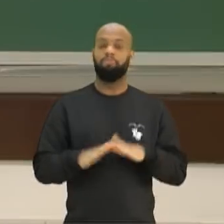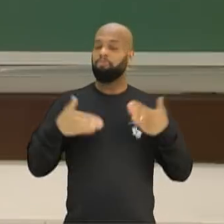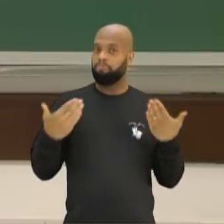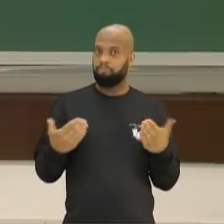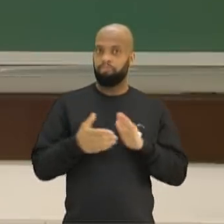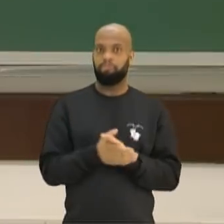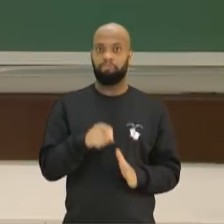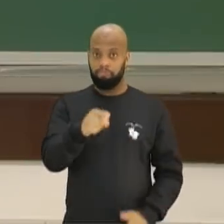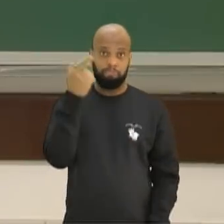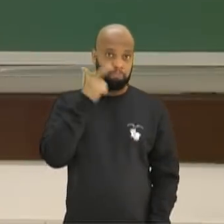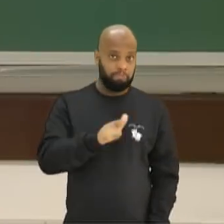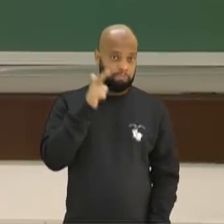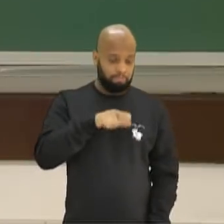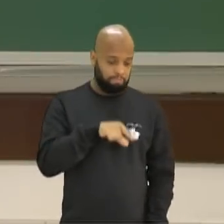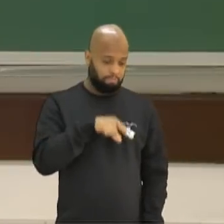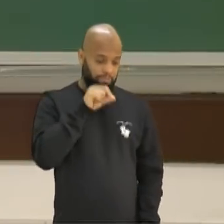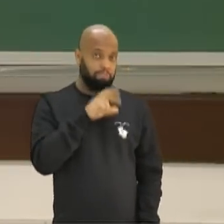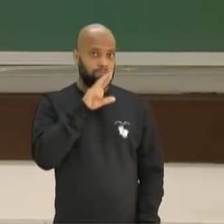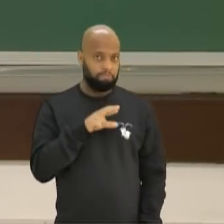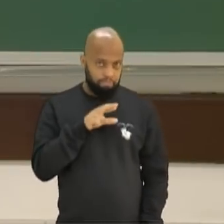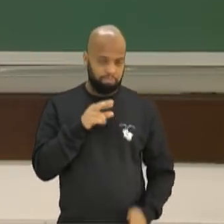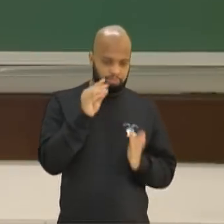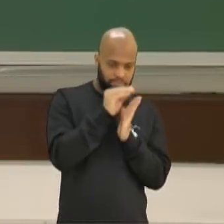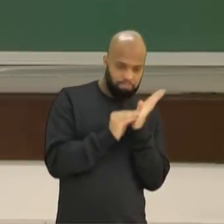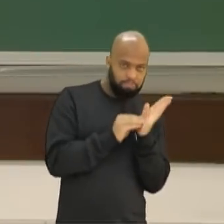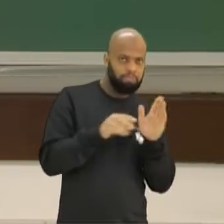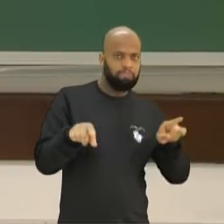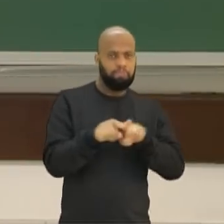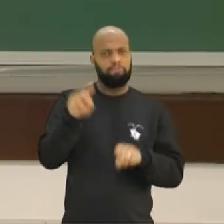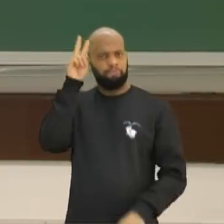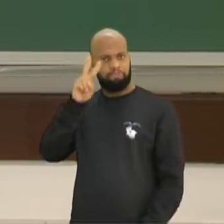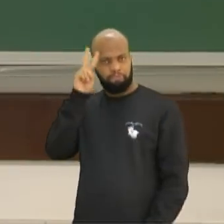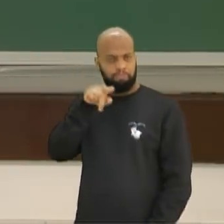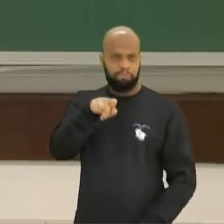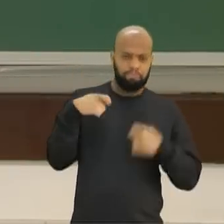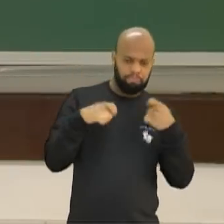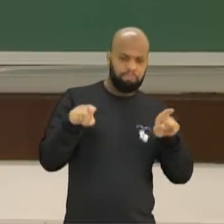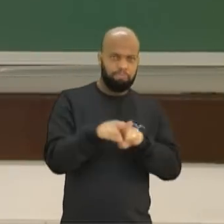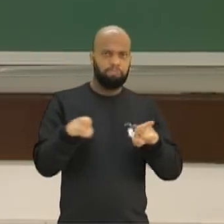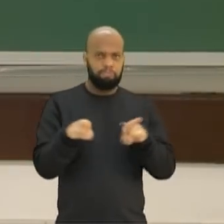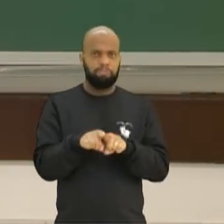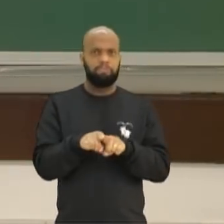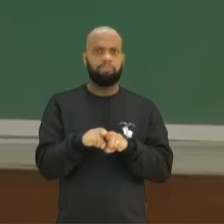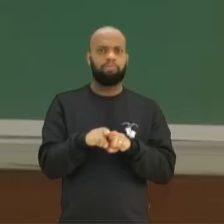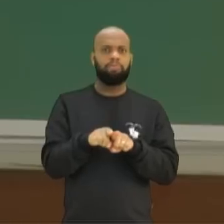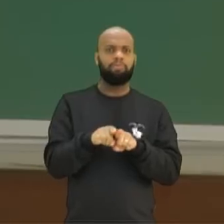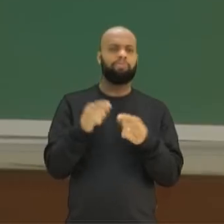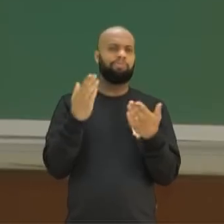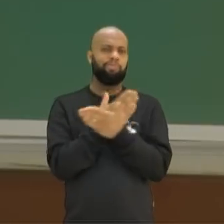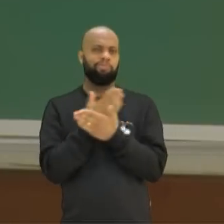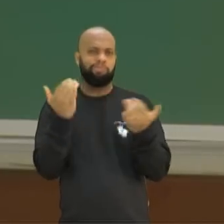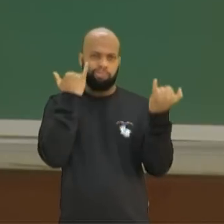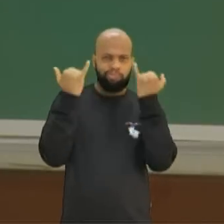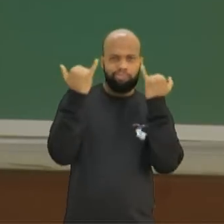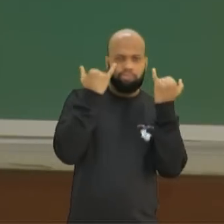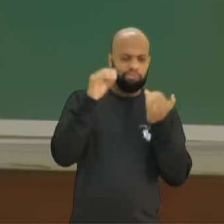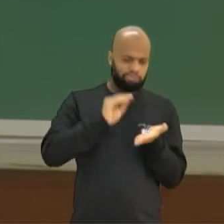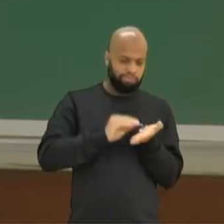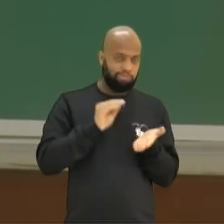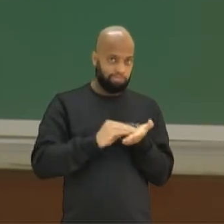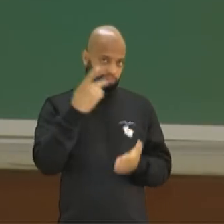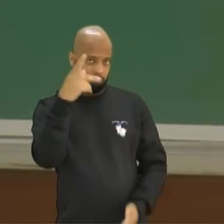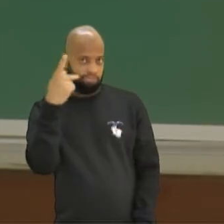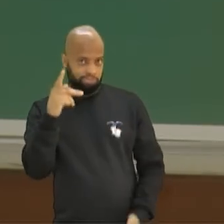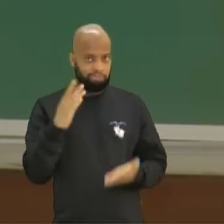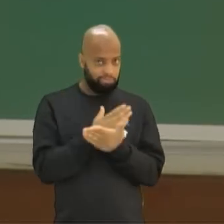Então, deu tempo para vocês marcarem aí, lembrarem? Ou será que vocês precisaram buscar alguma informação que você anotou no caderno? É